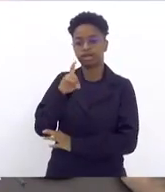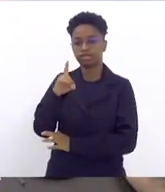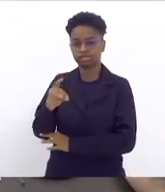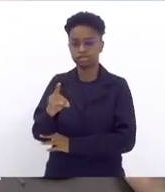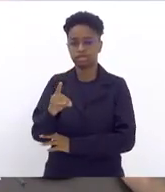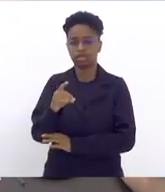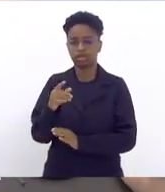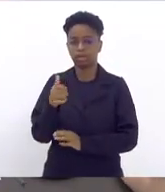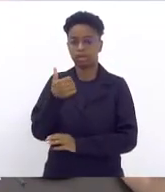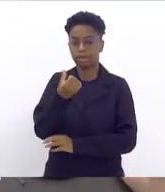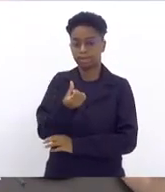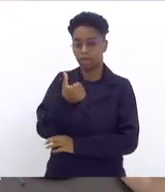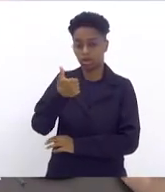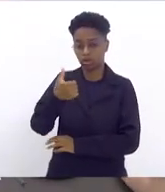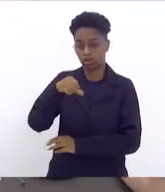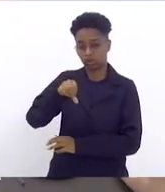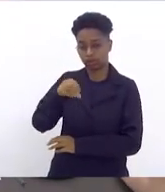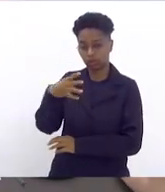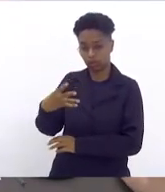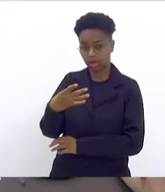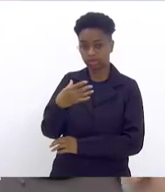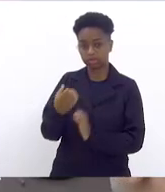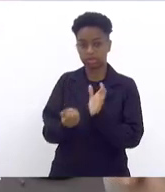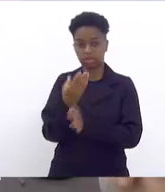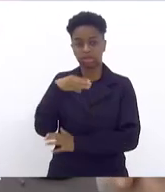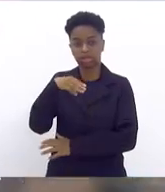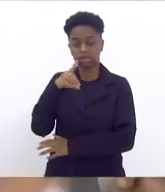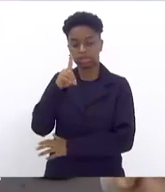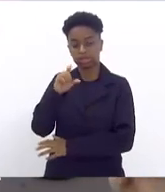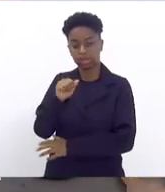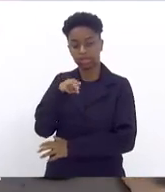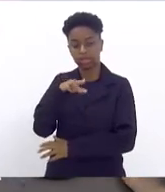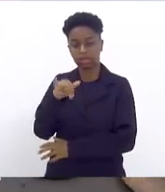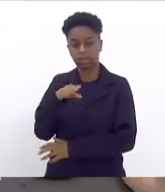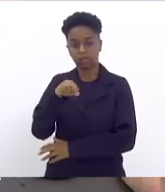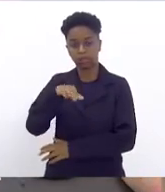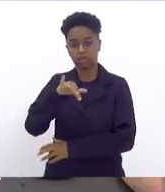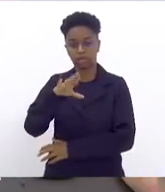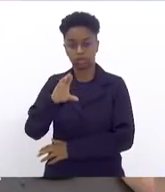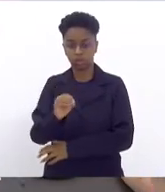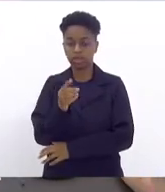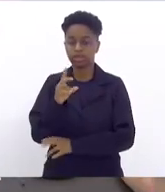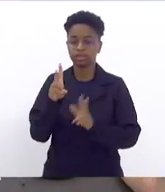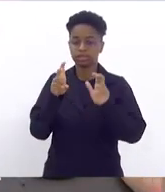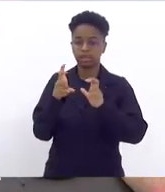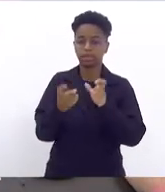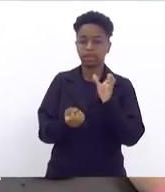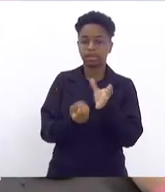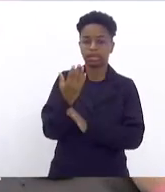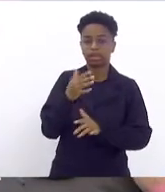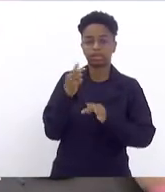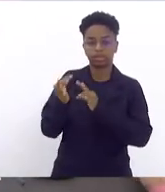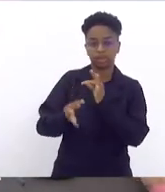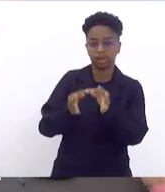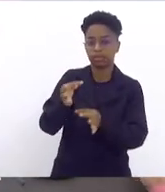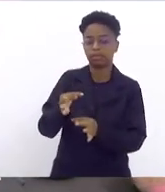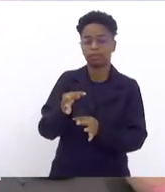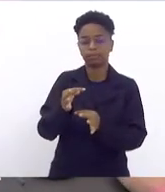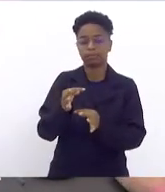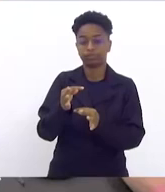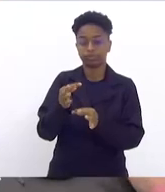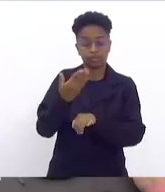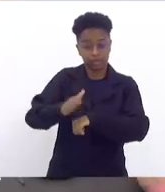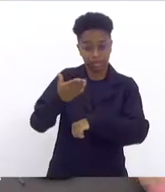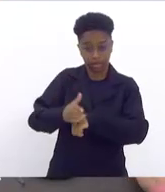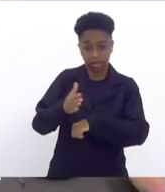PL 6194-22, de autoria da deputada Dani Monteiro, que dispõe sobre a criação de treinamento para os profissionais da educação diante